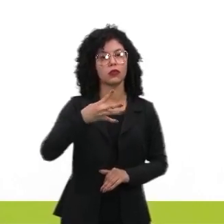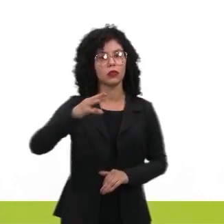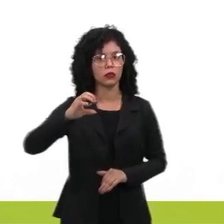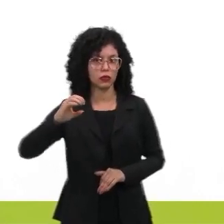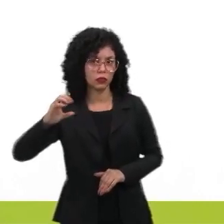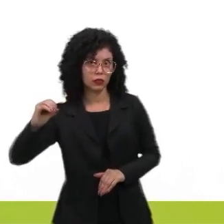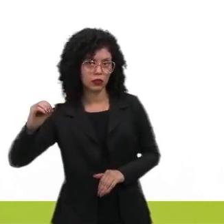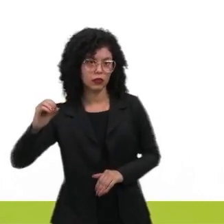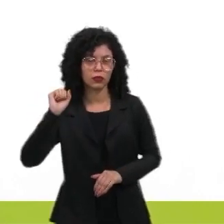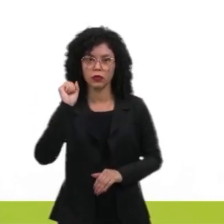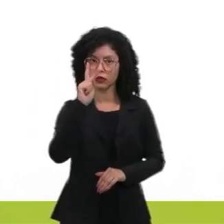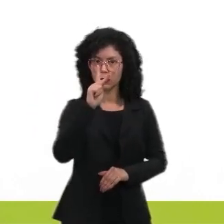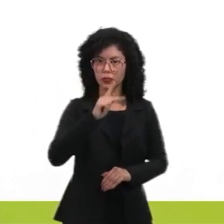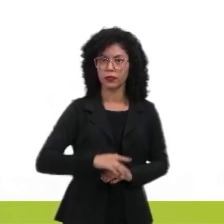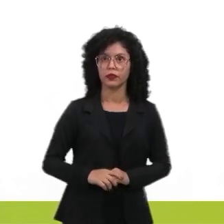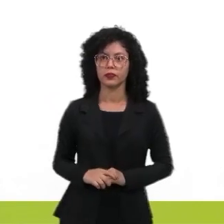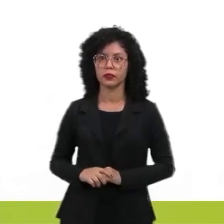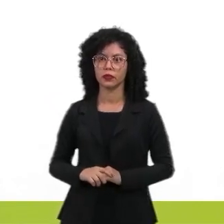6.400, ok?